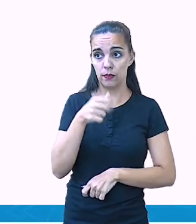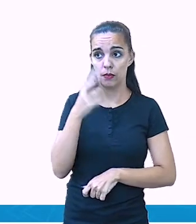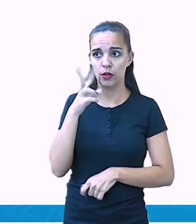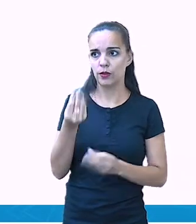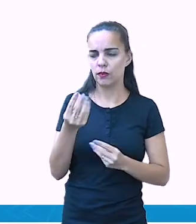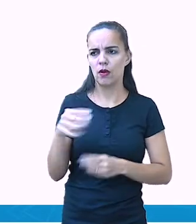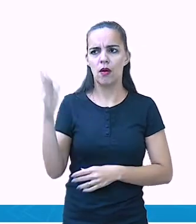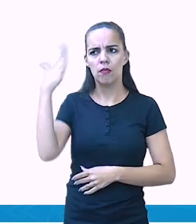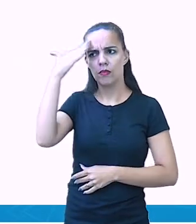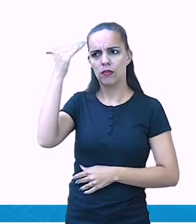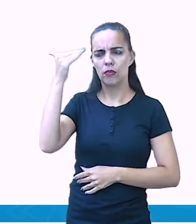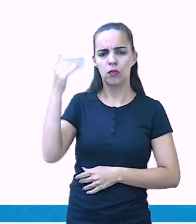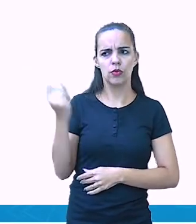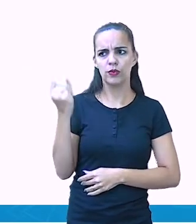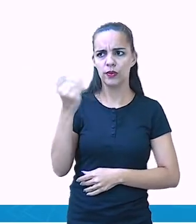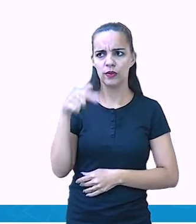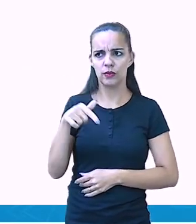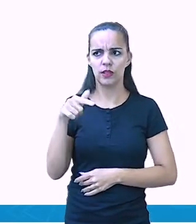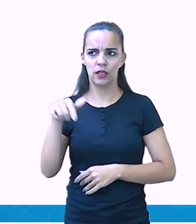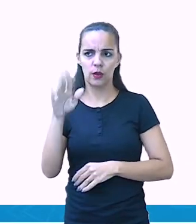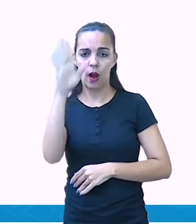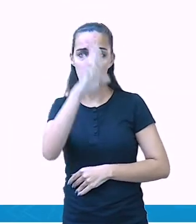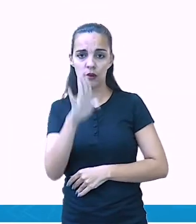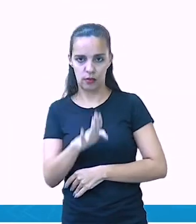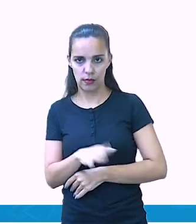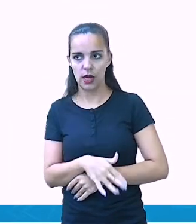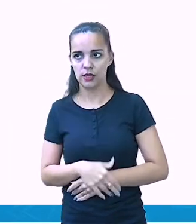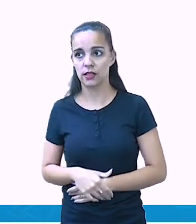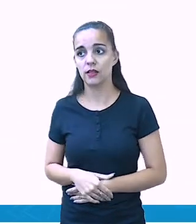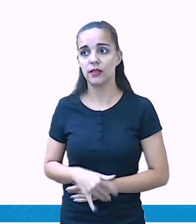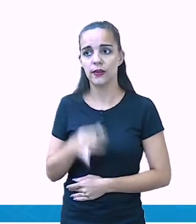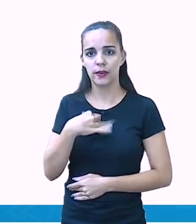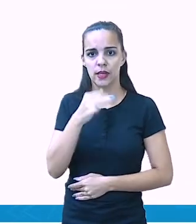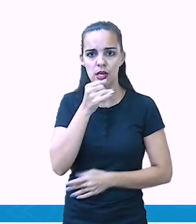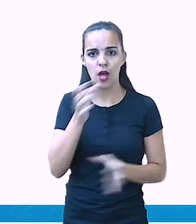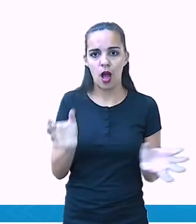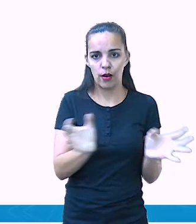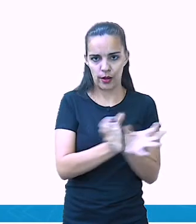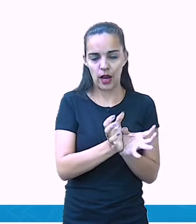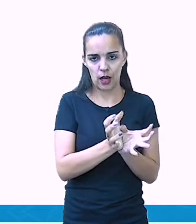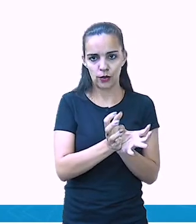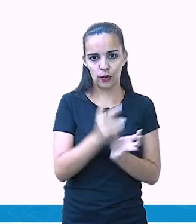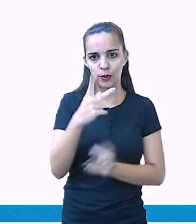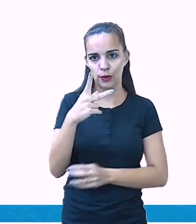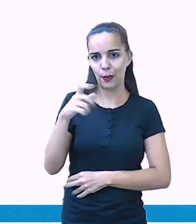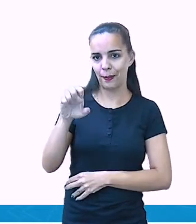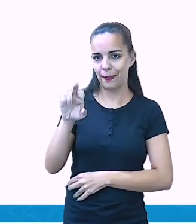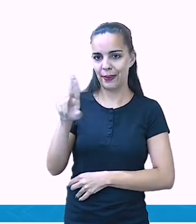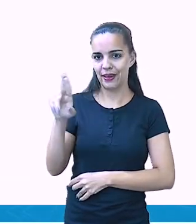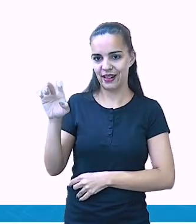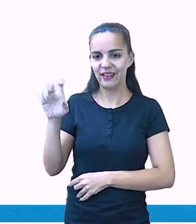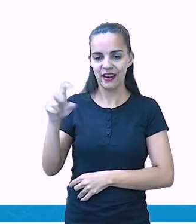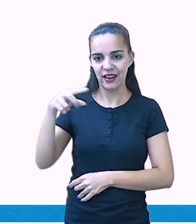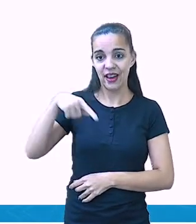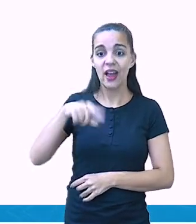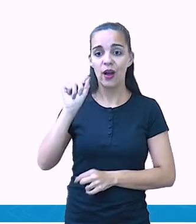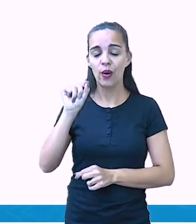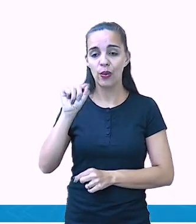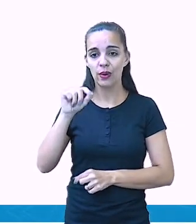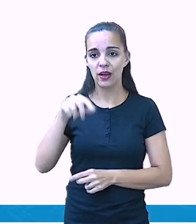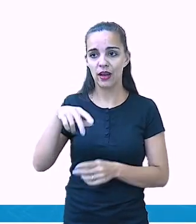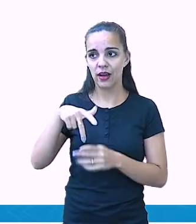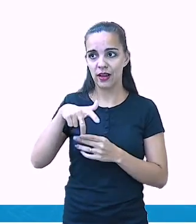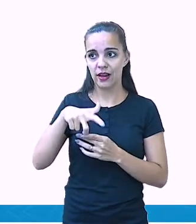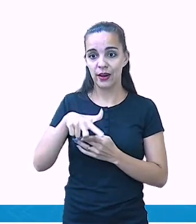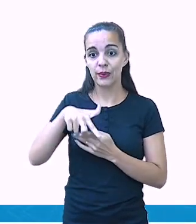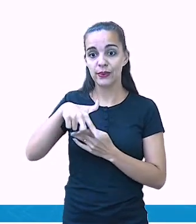foi muito importante aqui no Brasil foi a Turma do Pererê. Esse gibi, ele